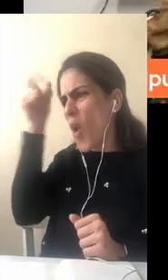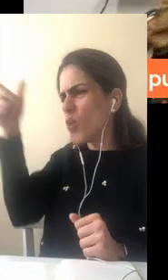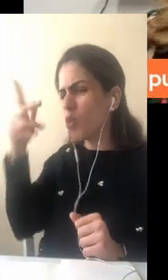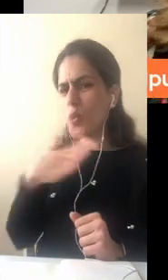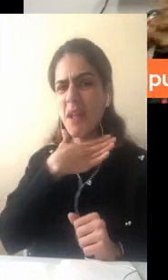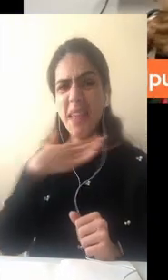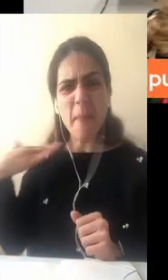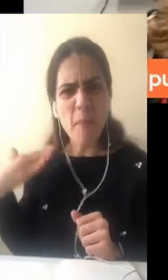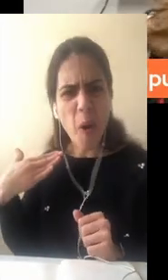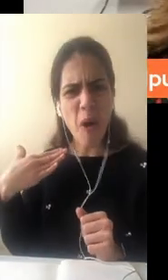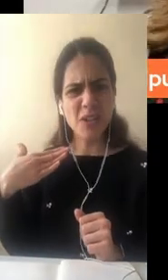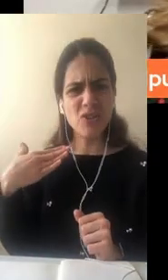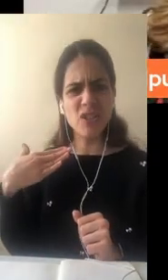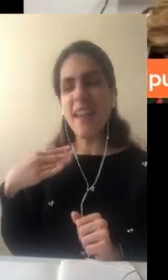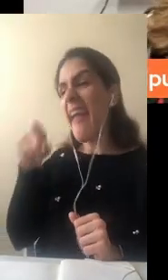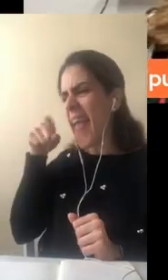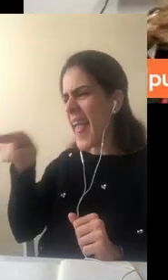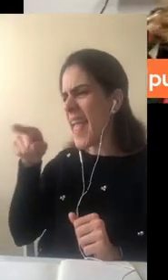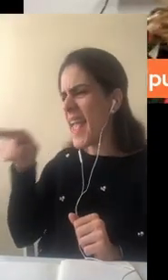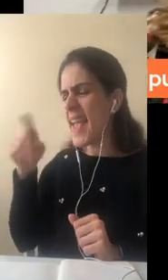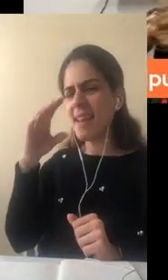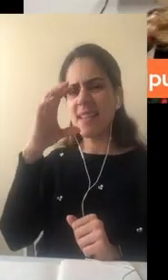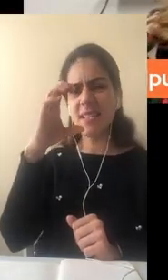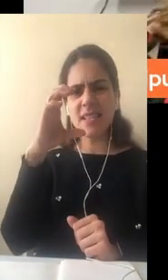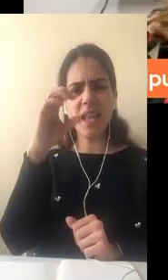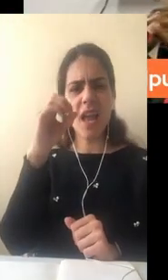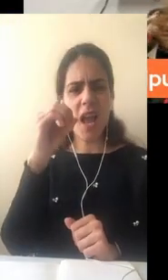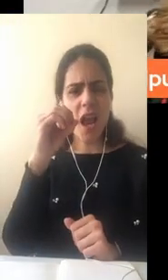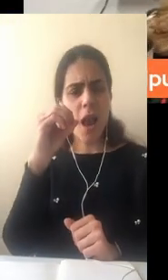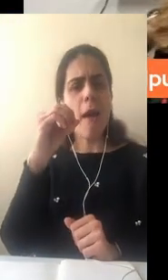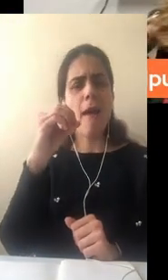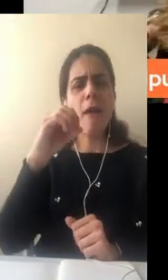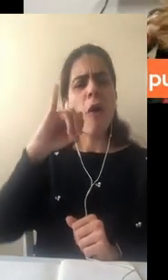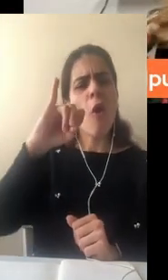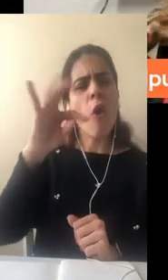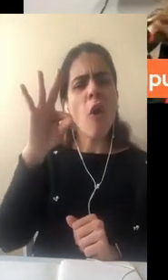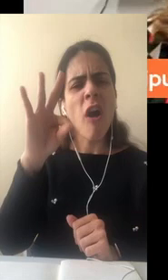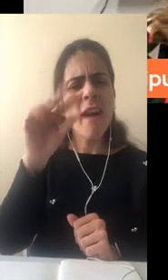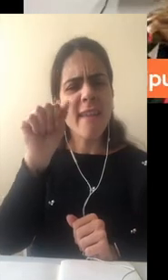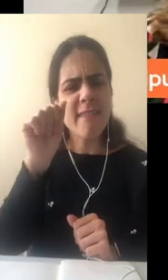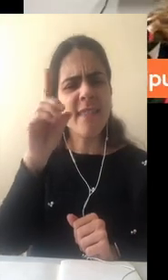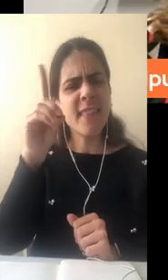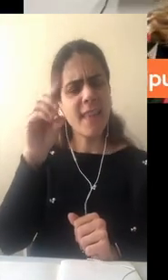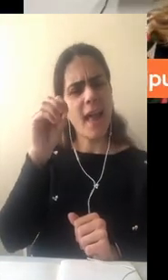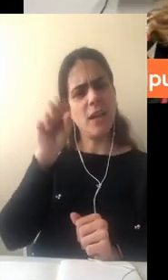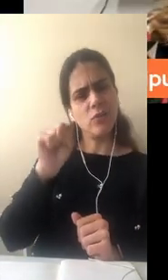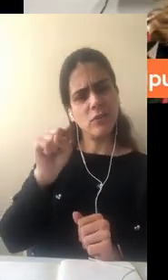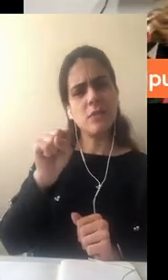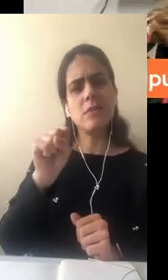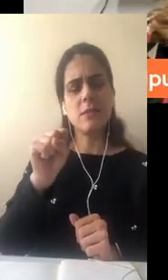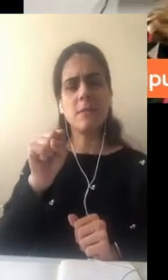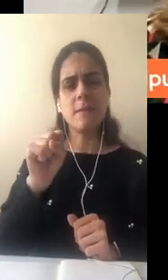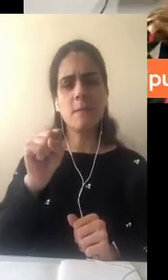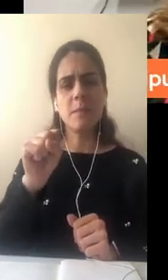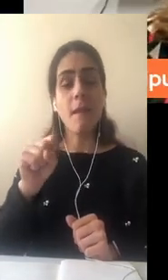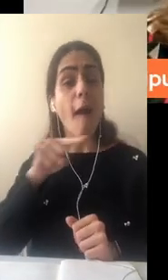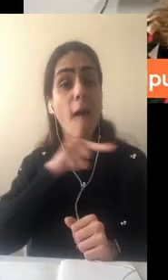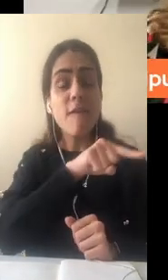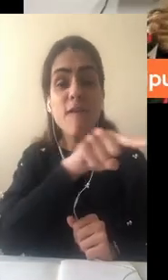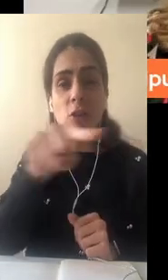mergulham numa cultura da morte, se você for convicto nisso, você vai olhar para os seus filhos, você vai passar isso com